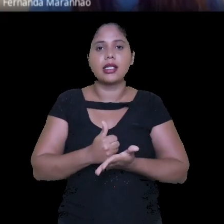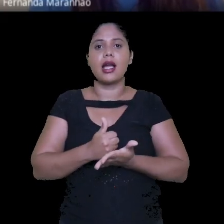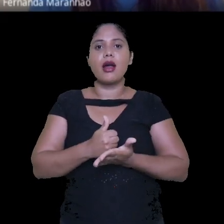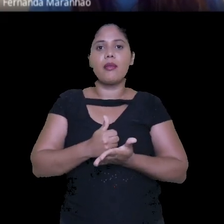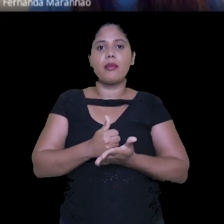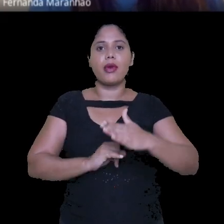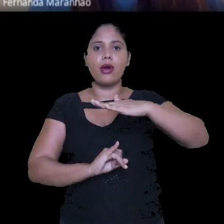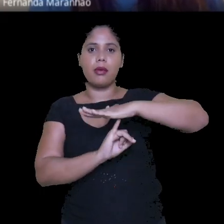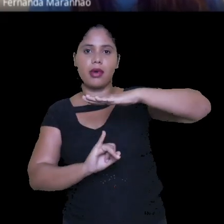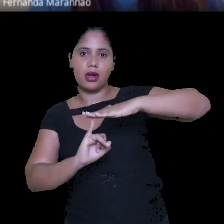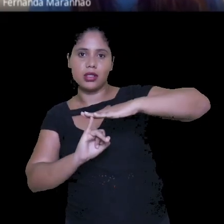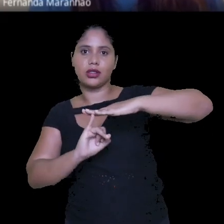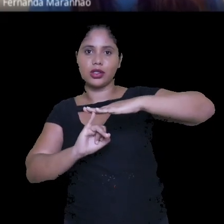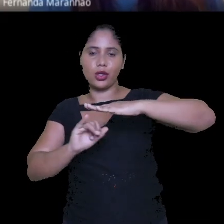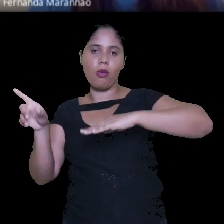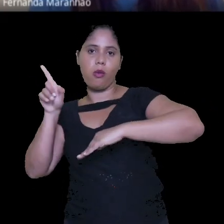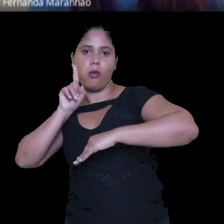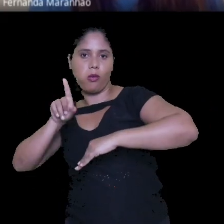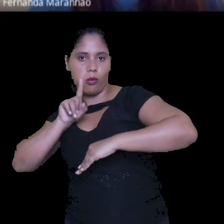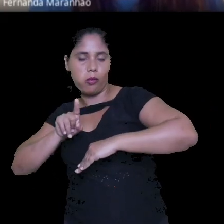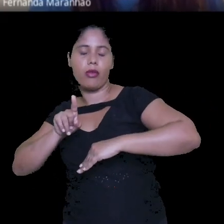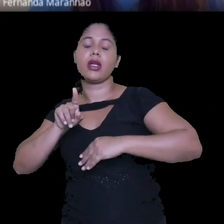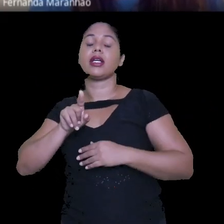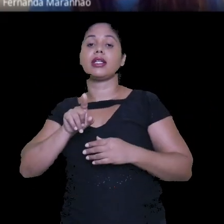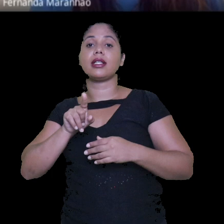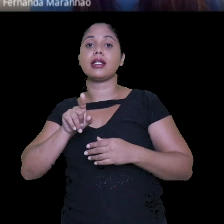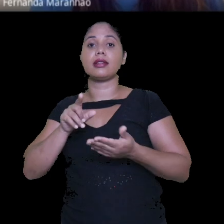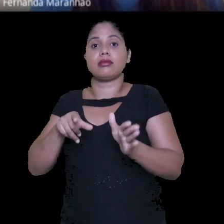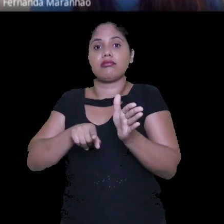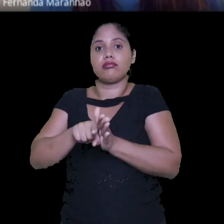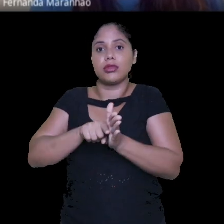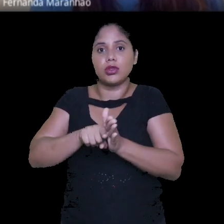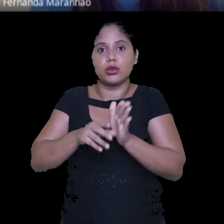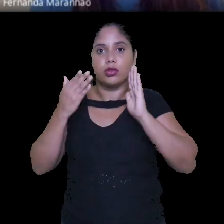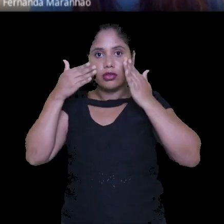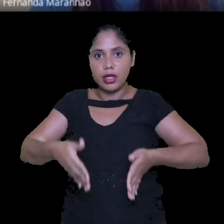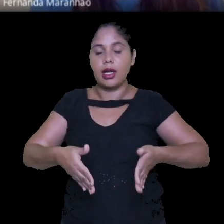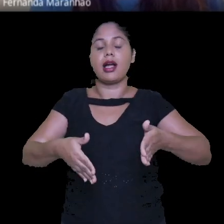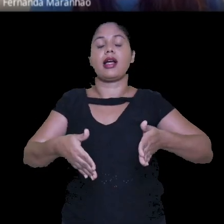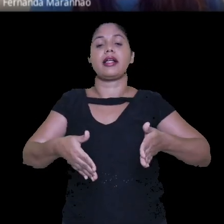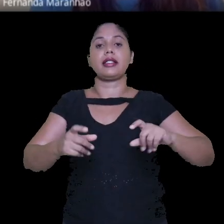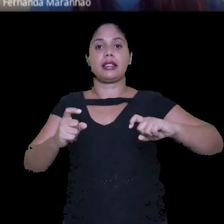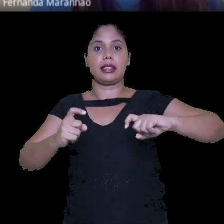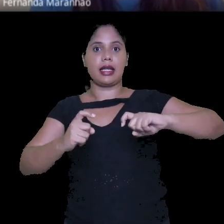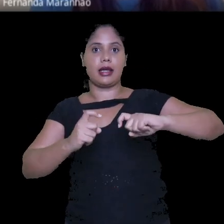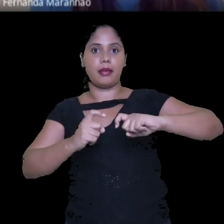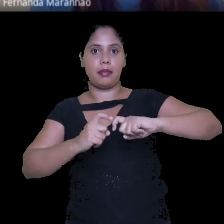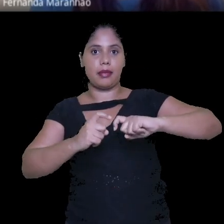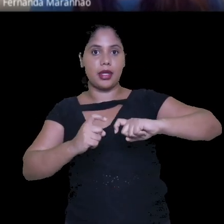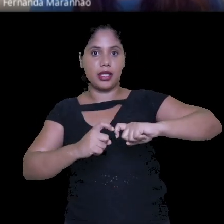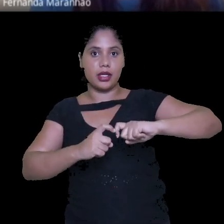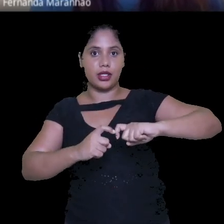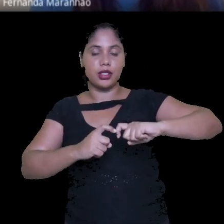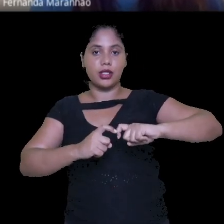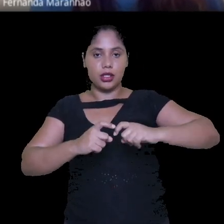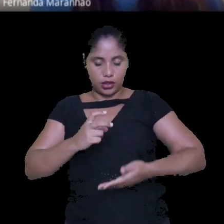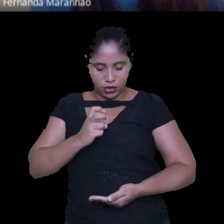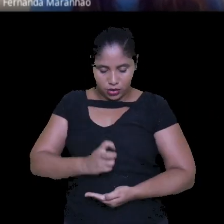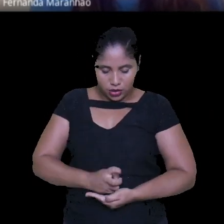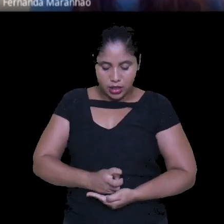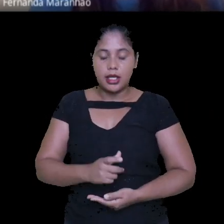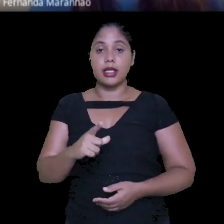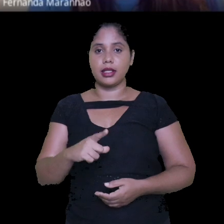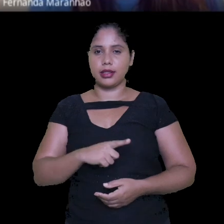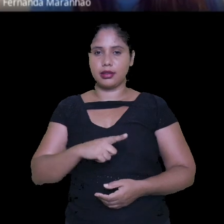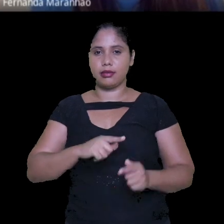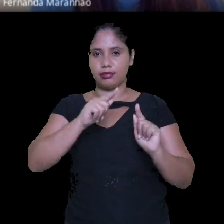esquerdo. Além disso, levantar dados da história e exame físico da paciente, como o seu IMC, que é um fator